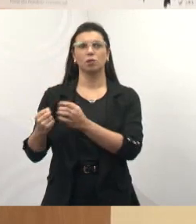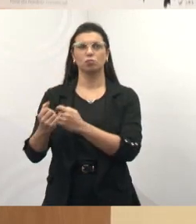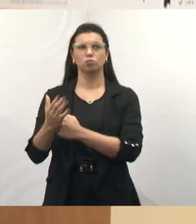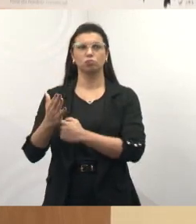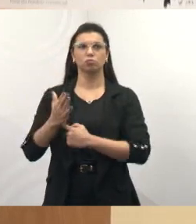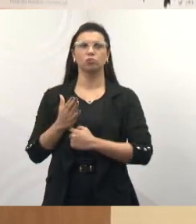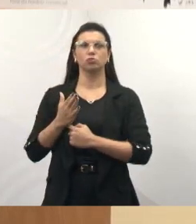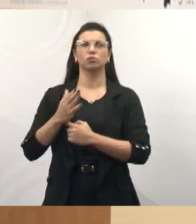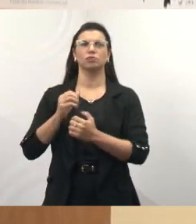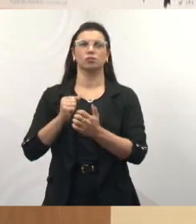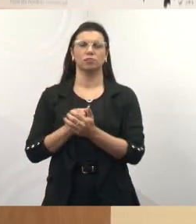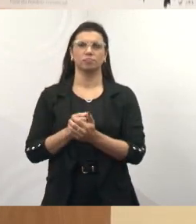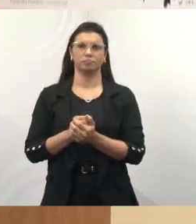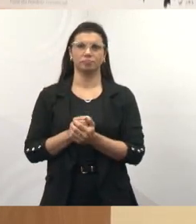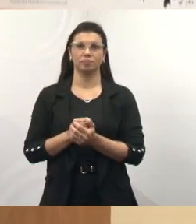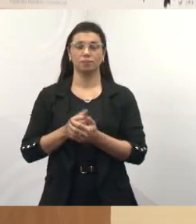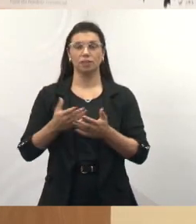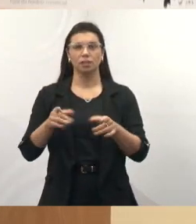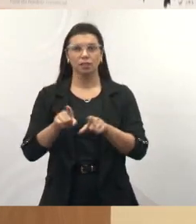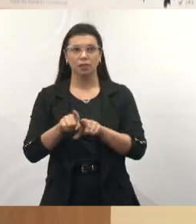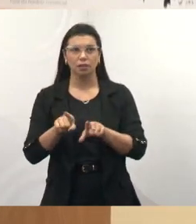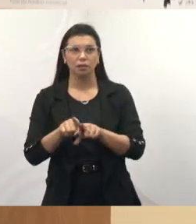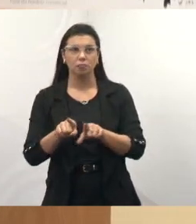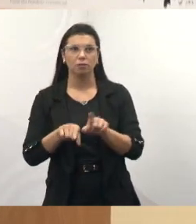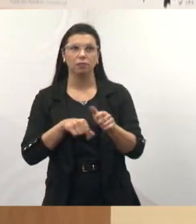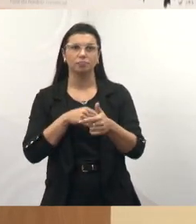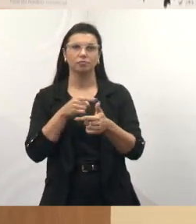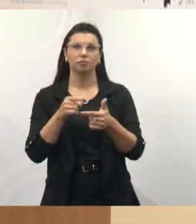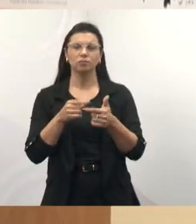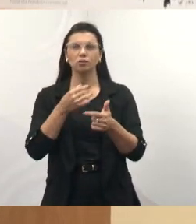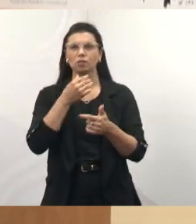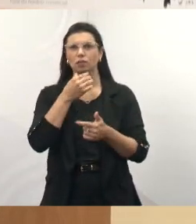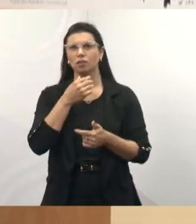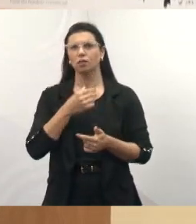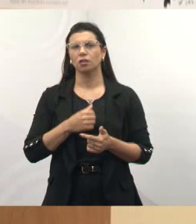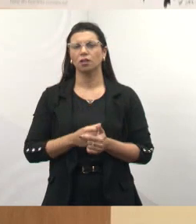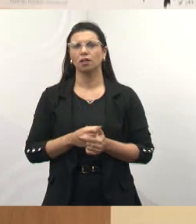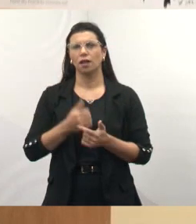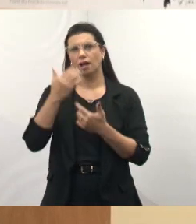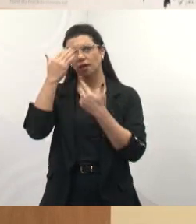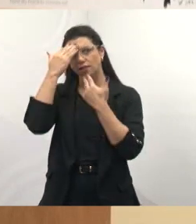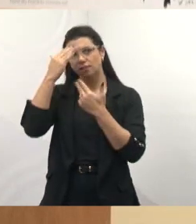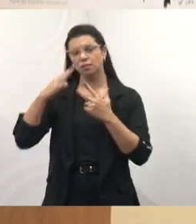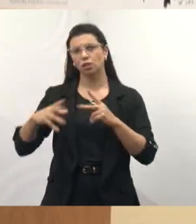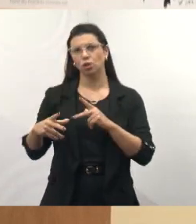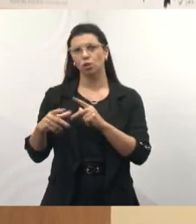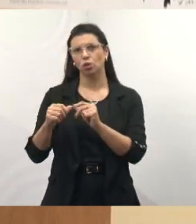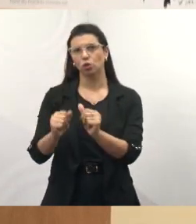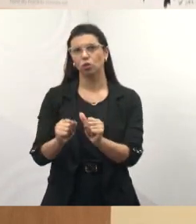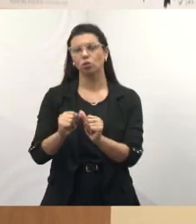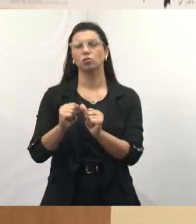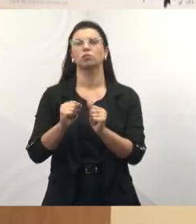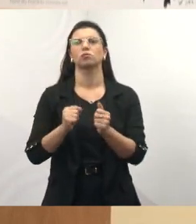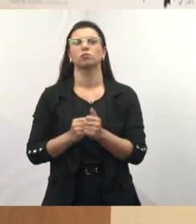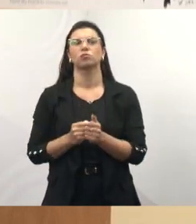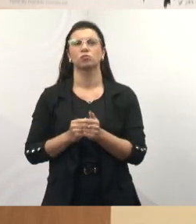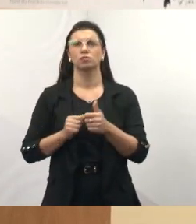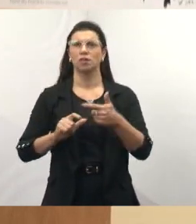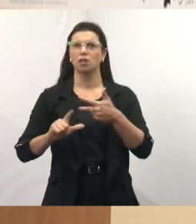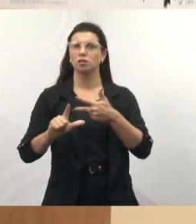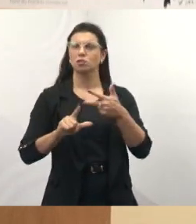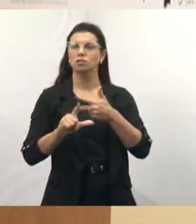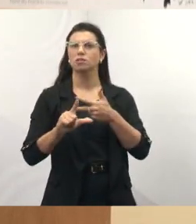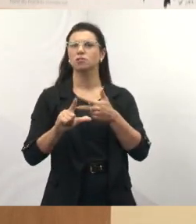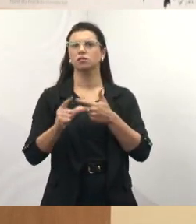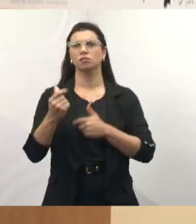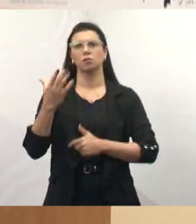prol da nossa cidade. Quero também agradecer, um agradecimento muito especial a todos os vereadores da legislatura passada,